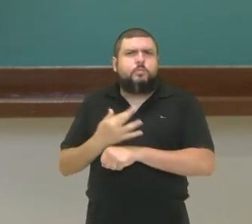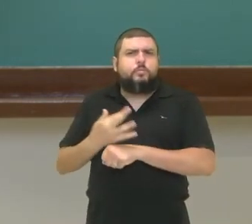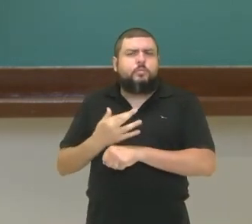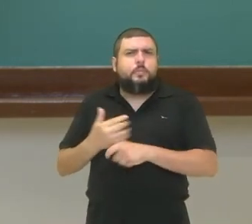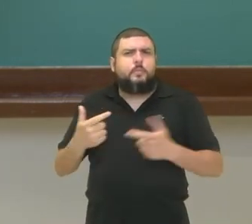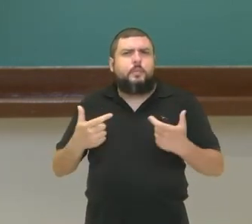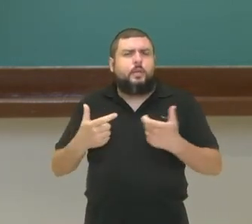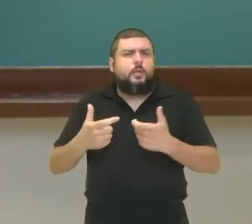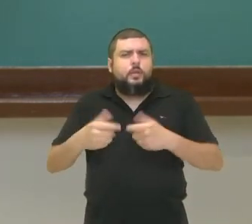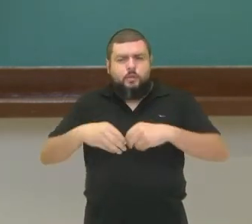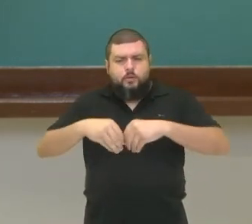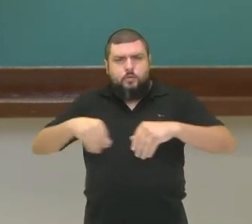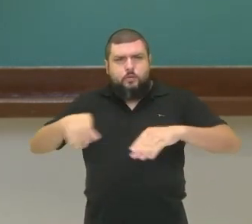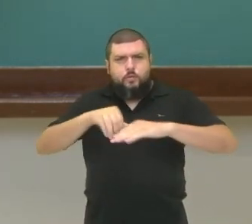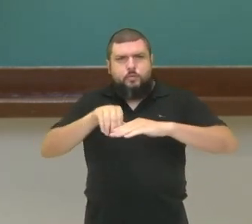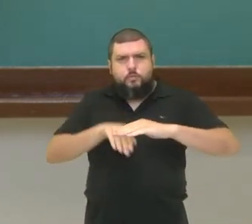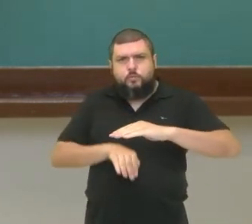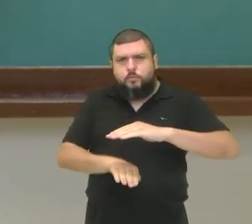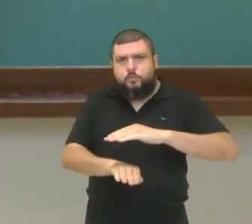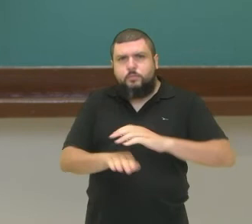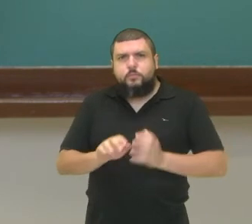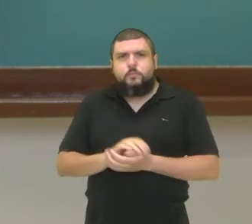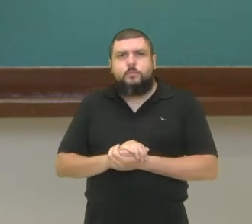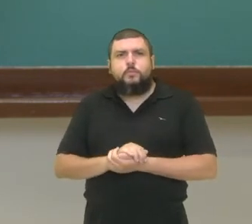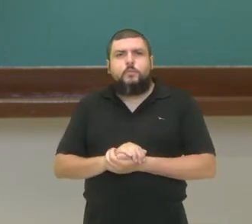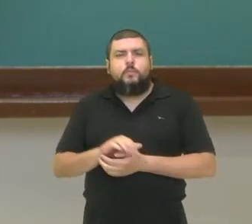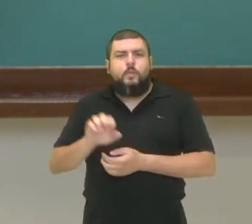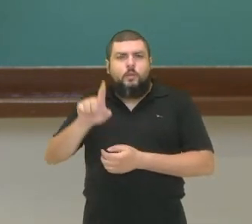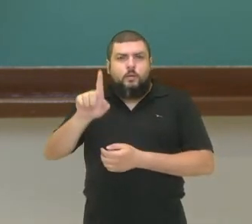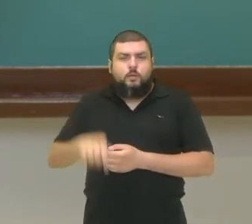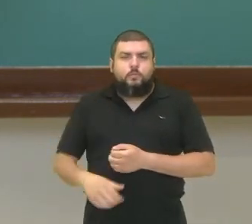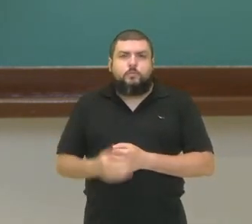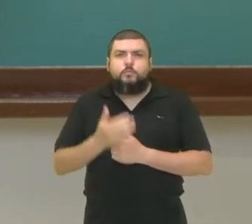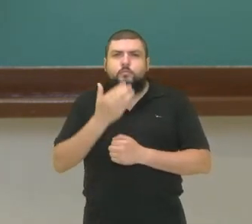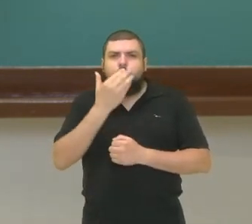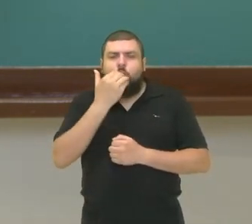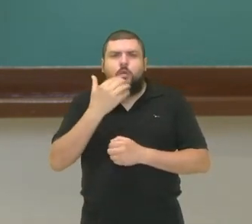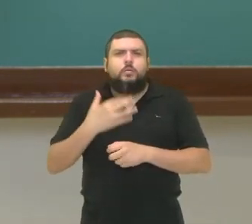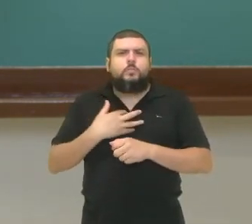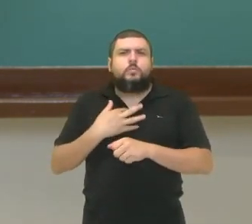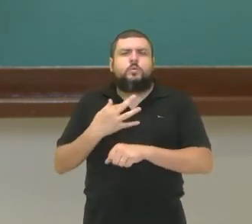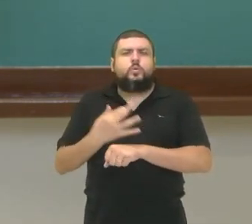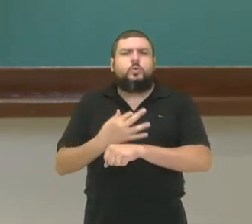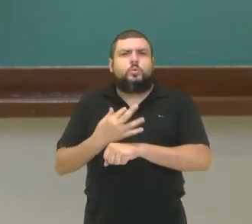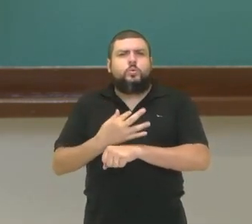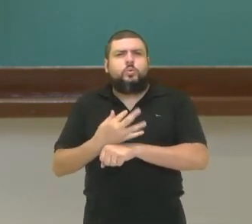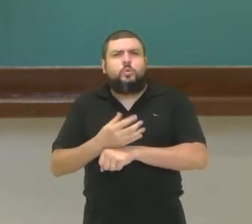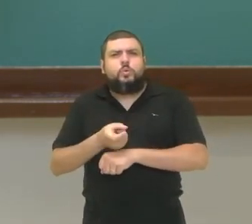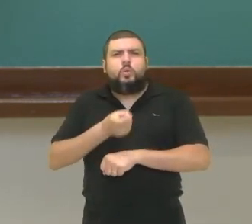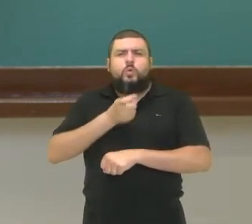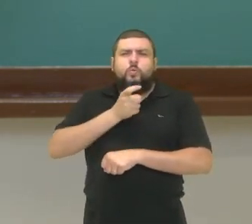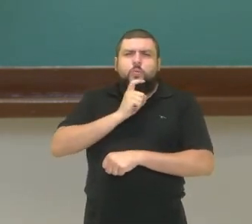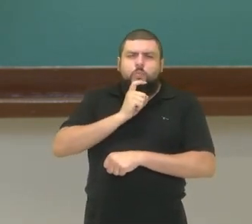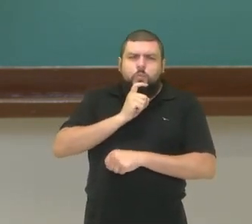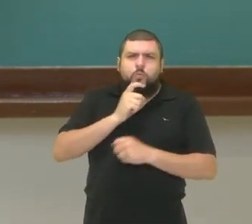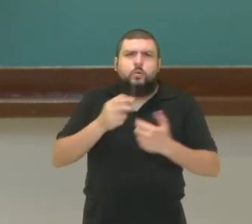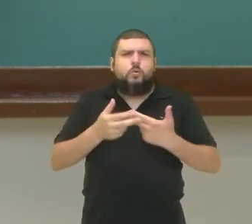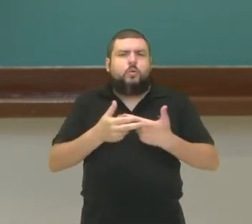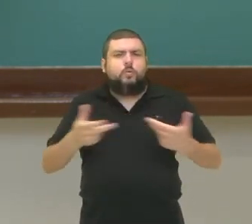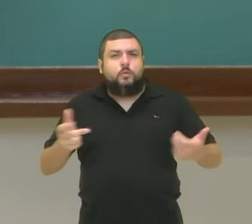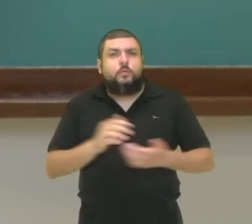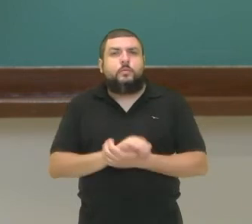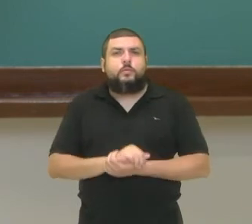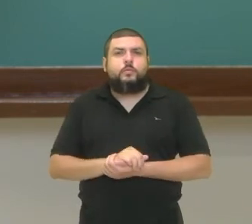soterrada no chão, né? Então, era um alimento que sobrevivia às grandes geadas, ao inverno rigoroso, era o que tinha para comer na